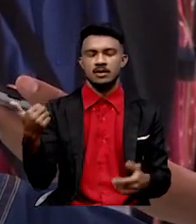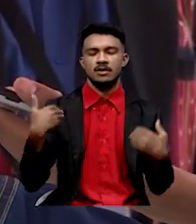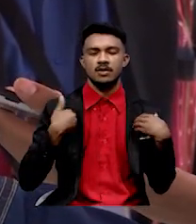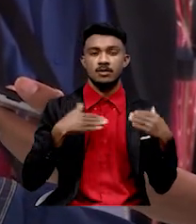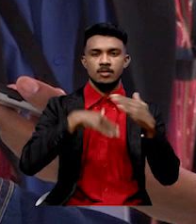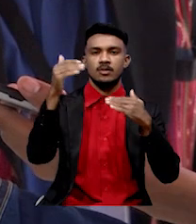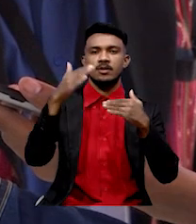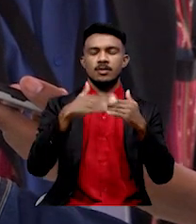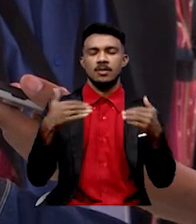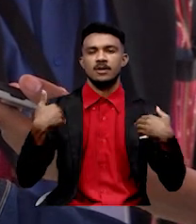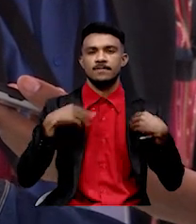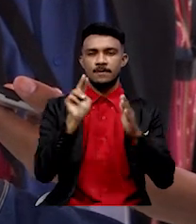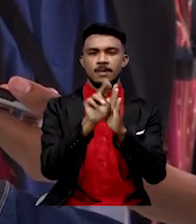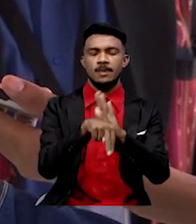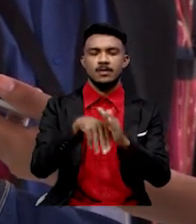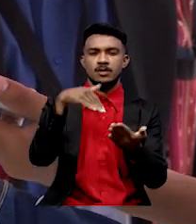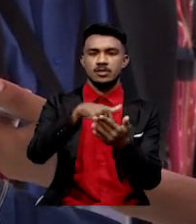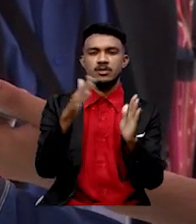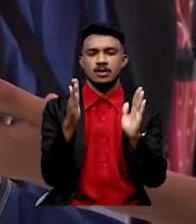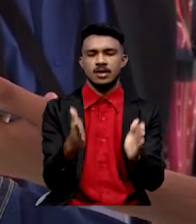porque o número de estudantes é muito bom.